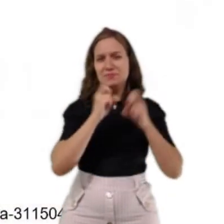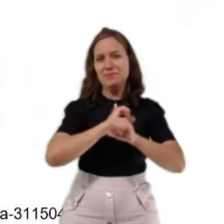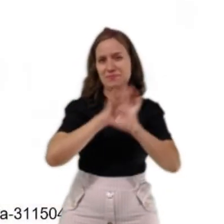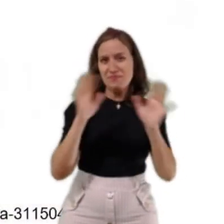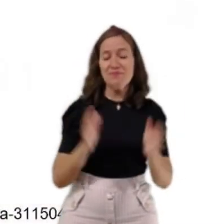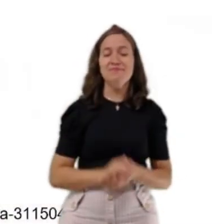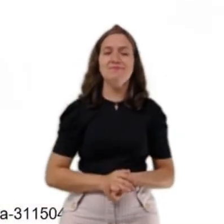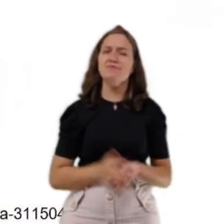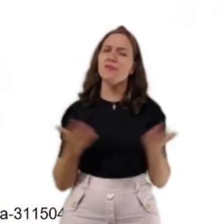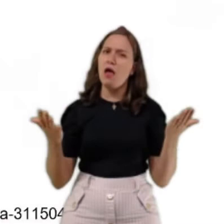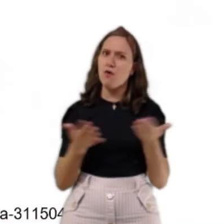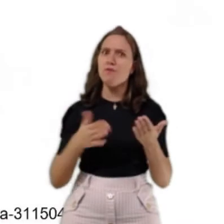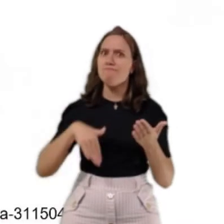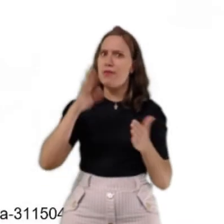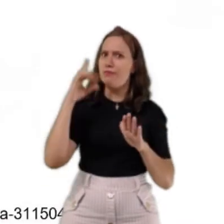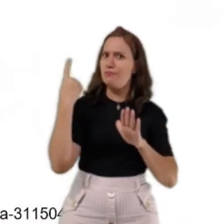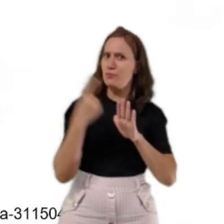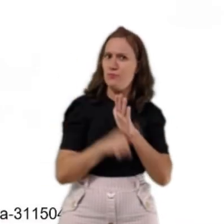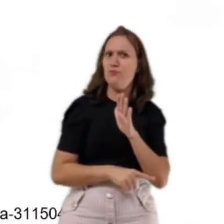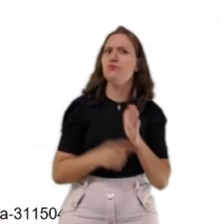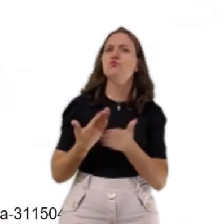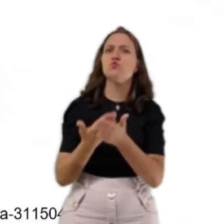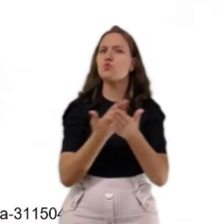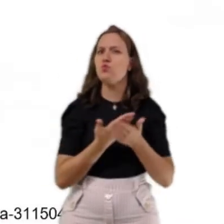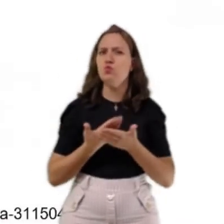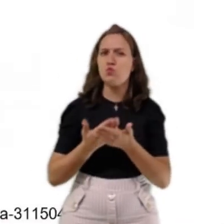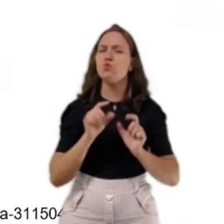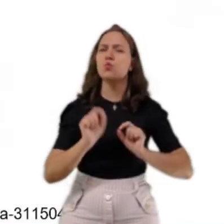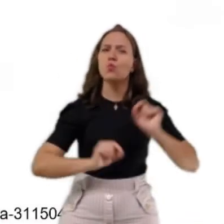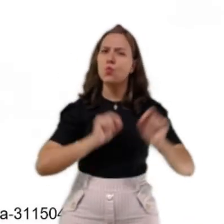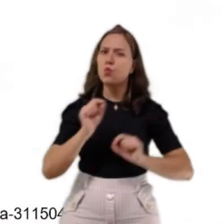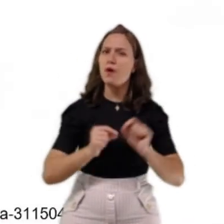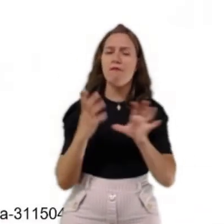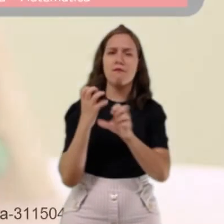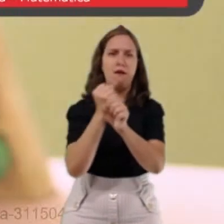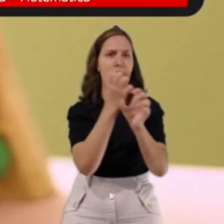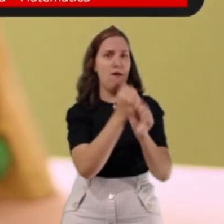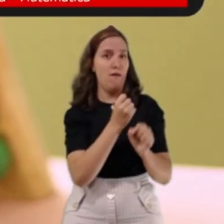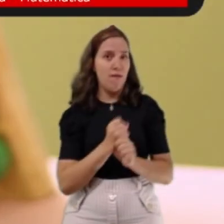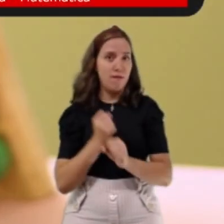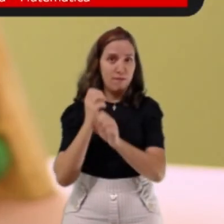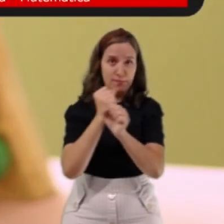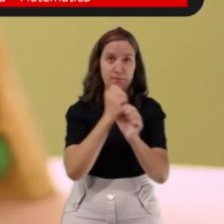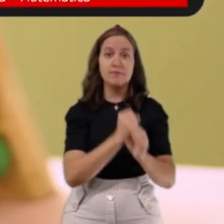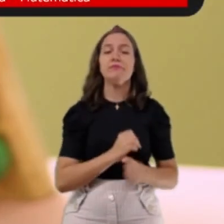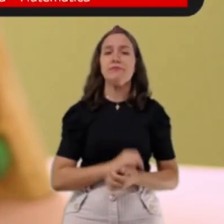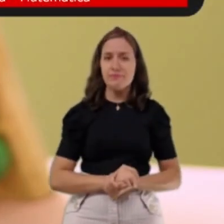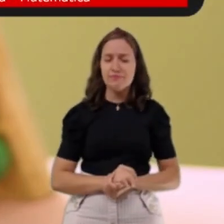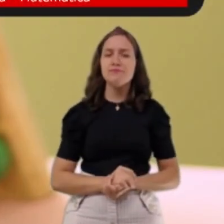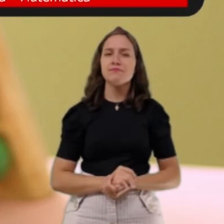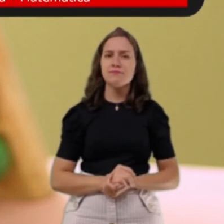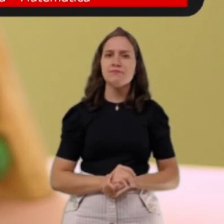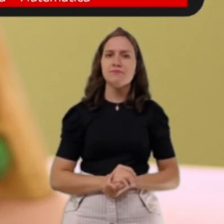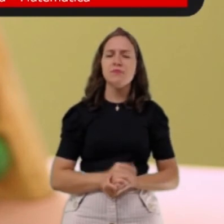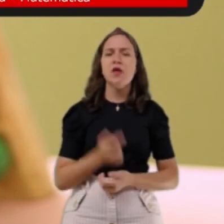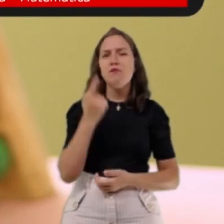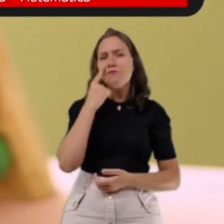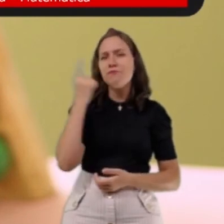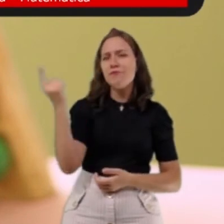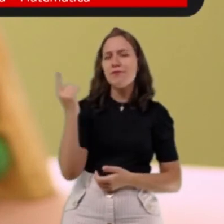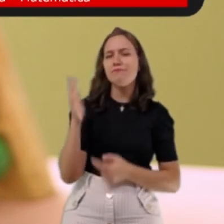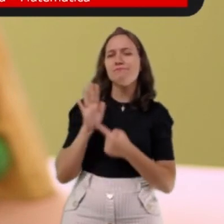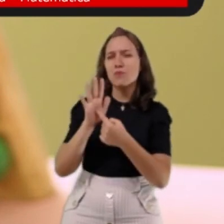agora indo além nós vamos fazer um estudo das equações para isso nós selecionamos uma